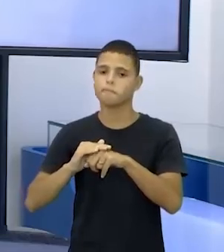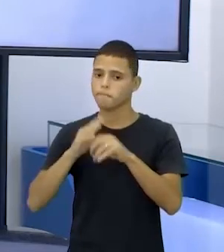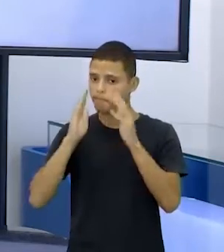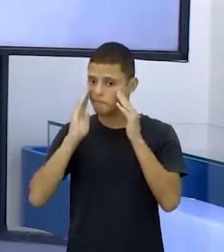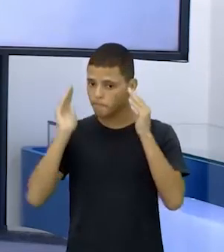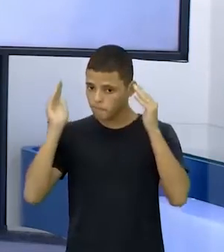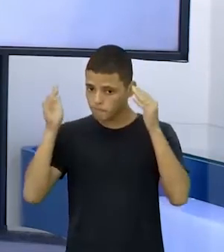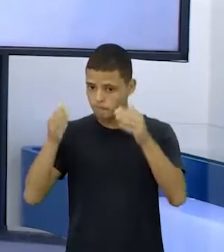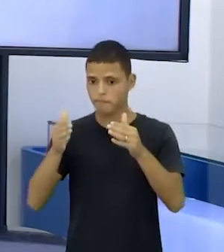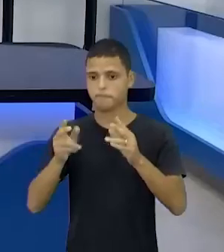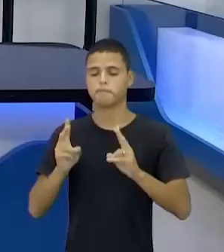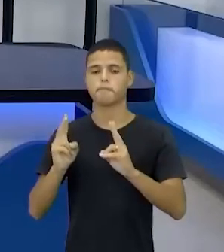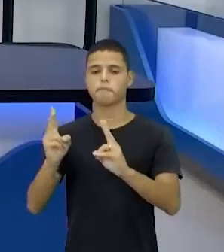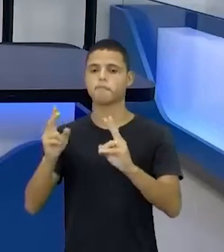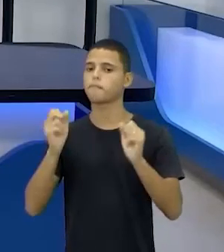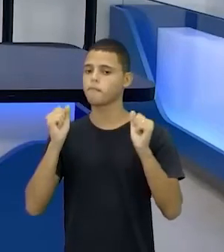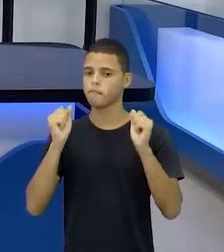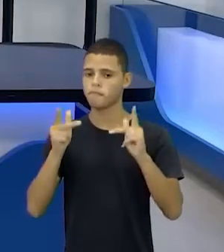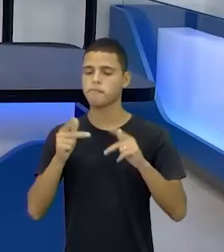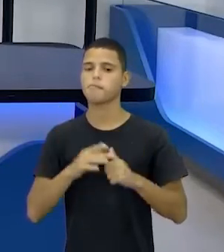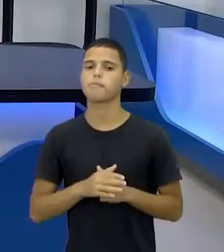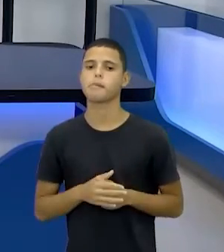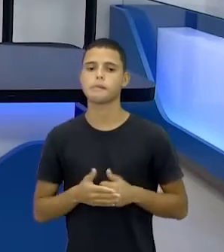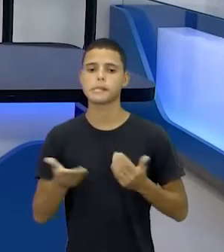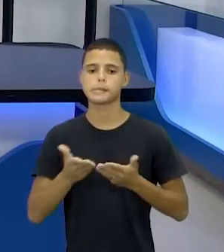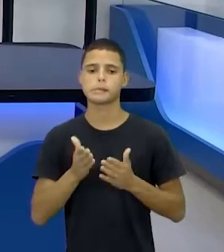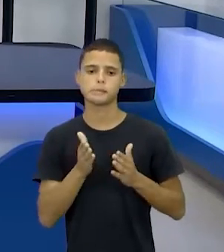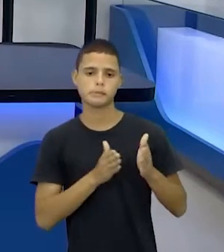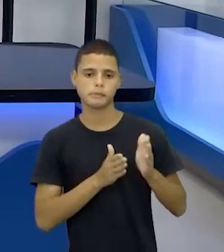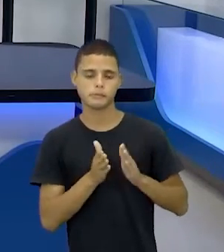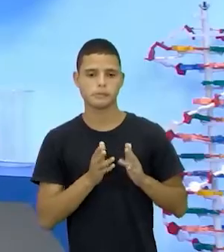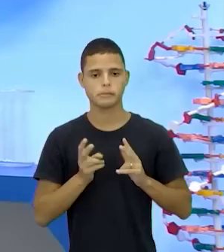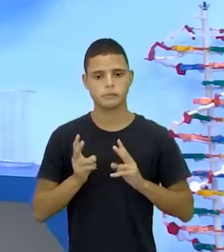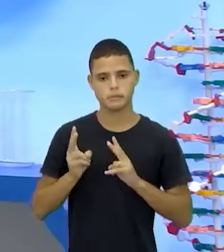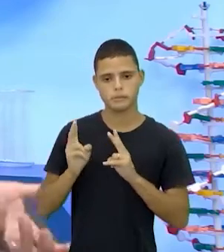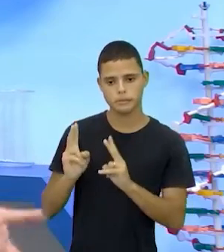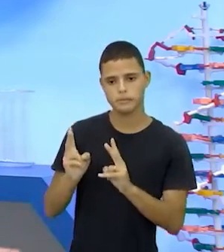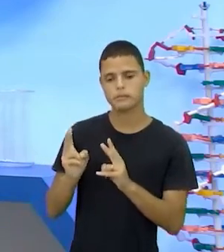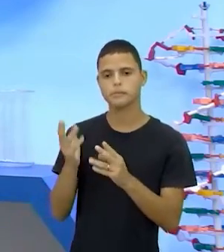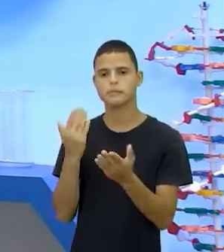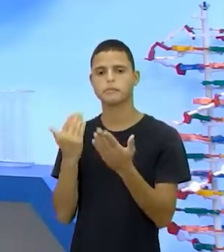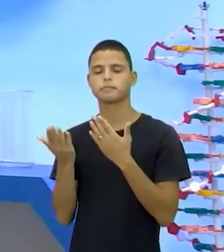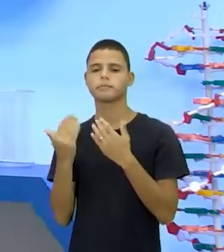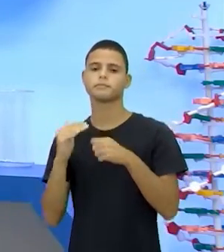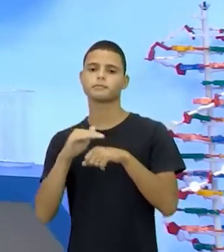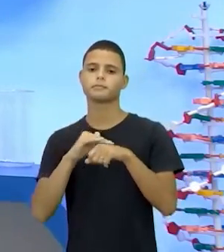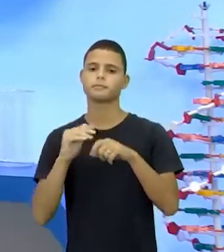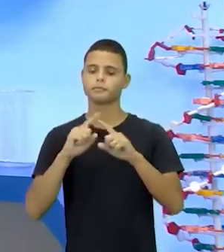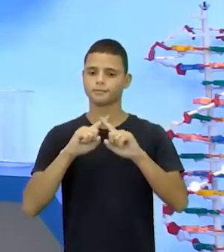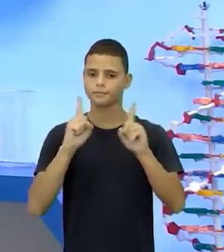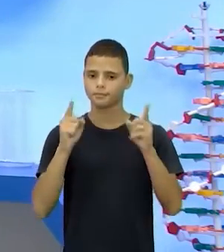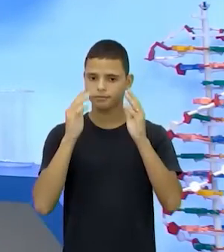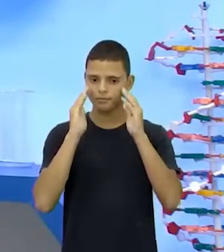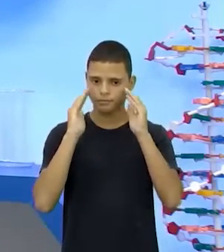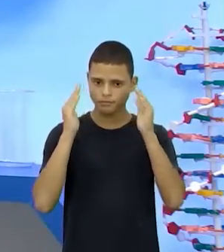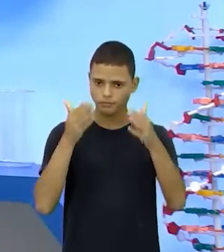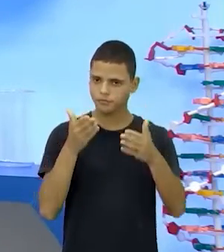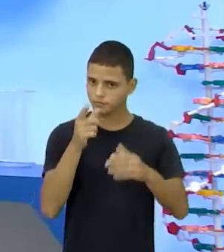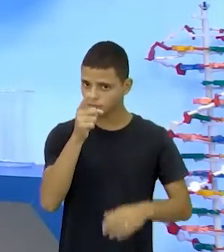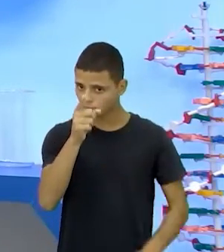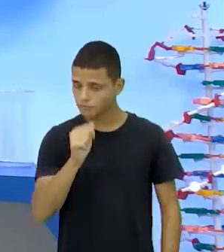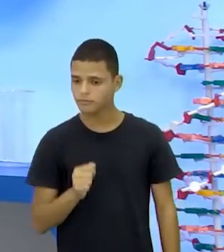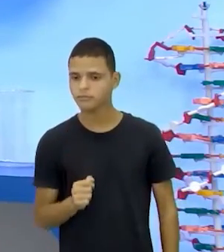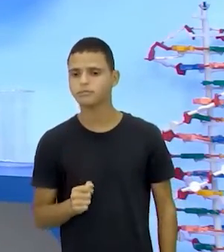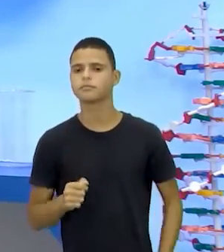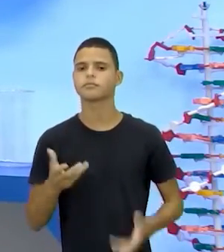foco, né? É verdade. Então, olha só, nesse momento a gente vai continuar aqui com a nossa conversa, mas o foco agora é com você. Se você quiser